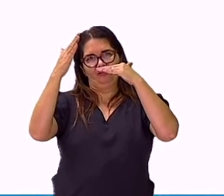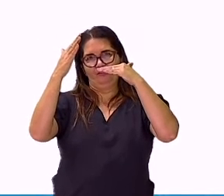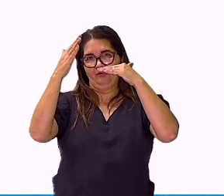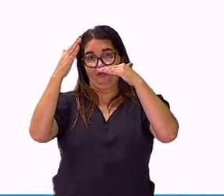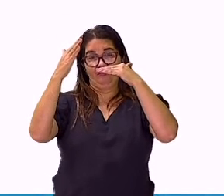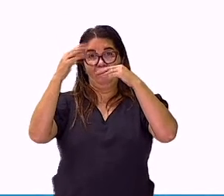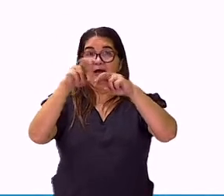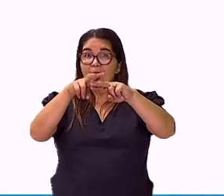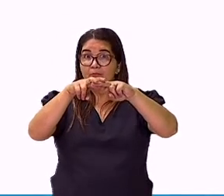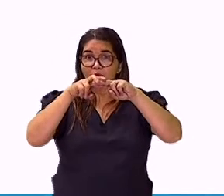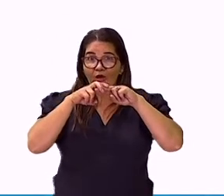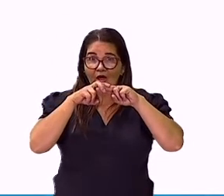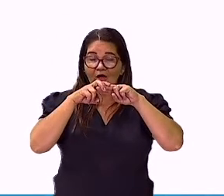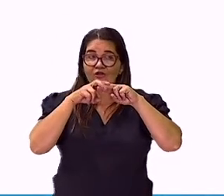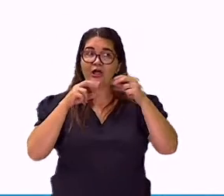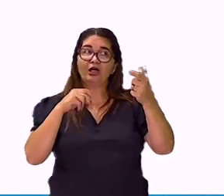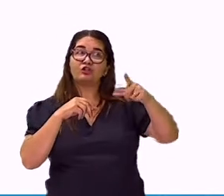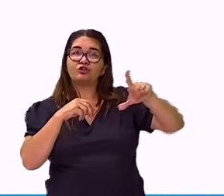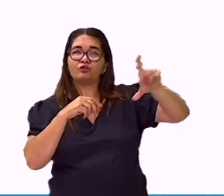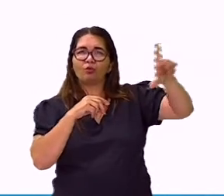Como eu disse